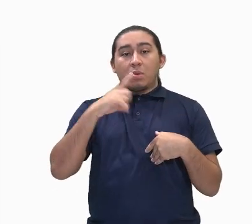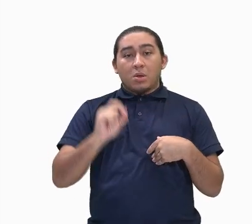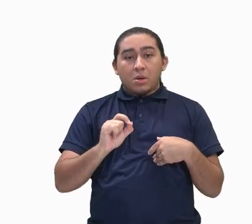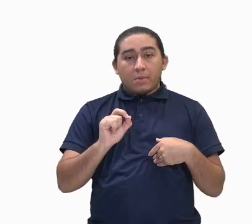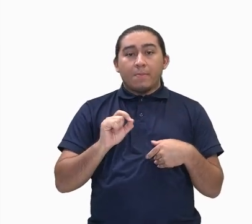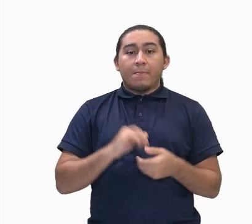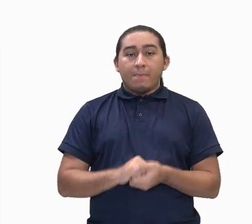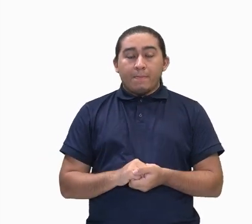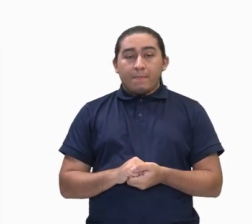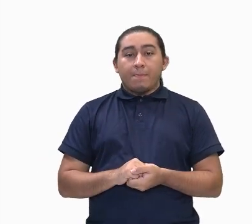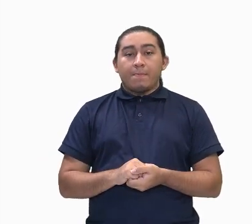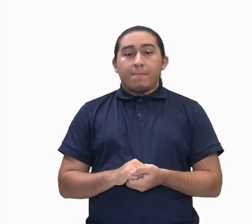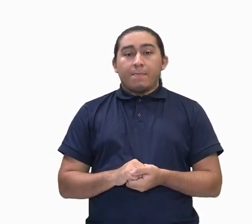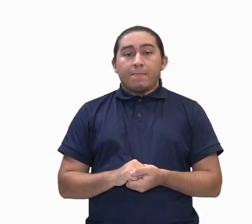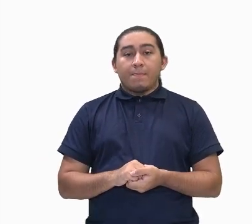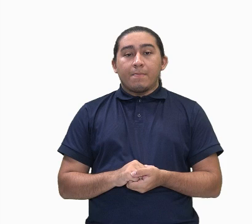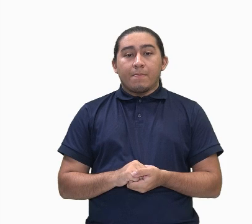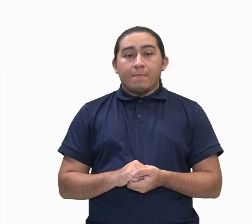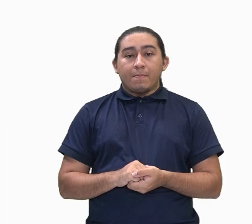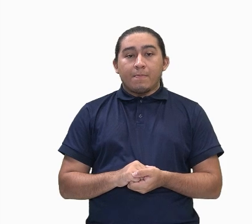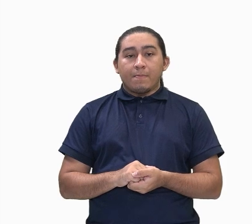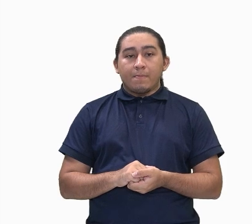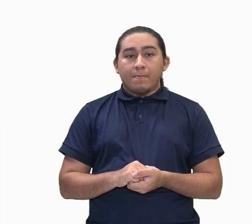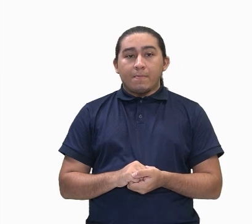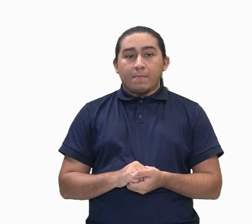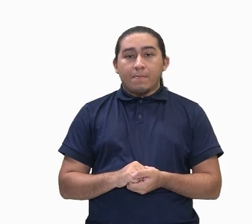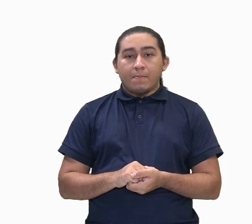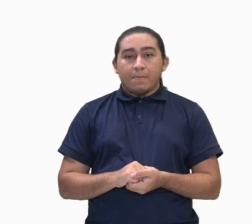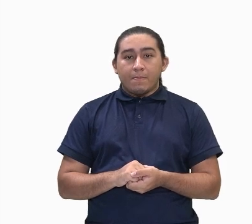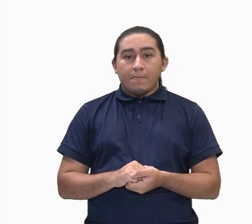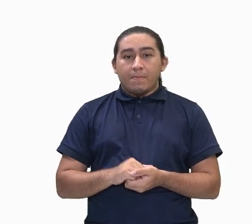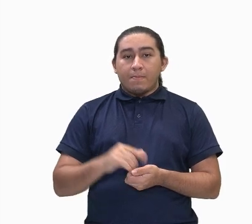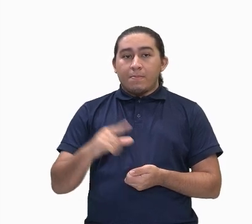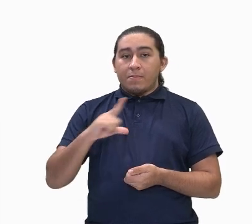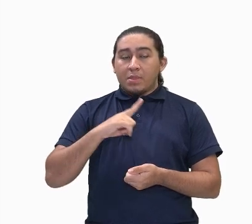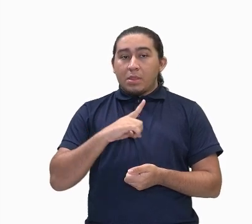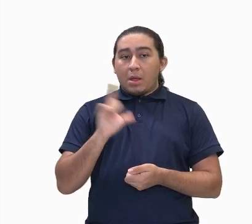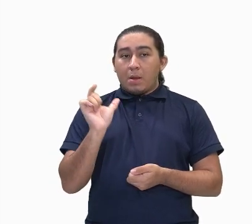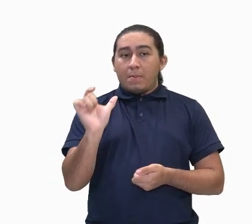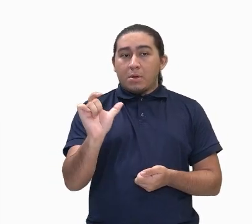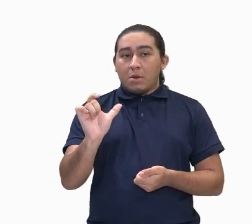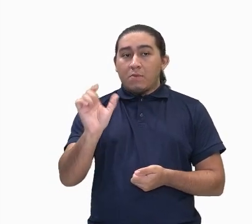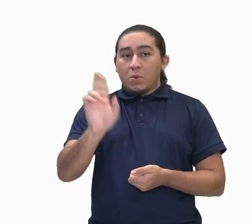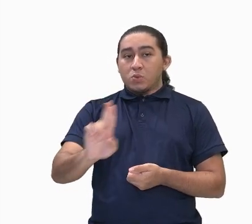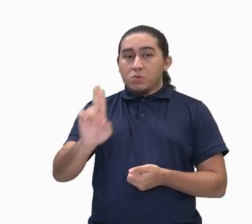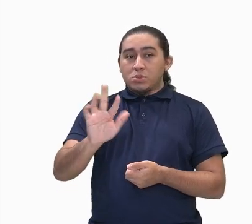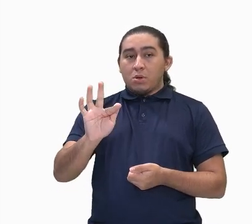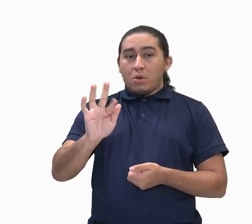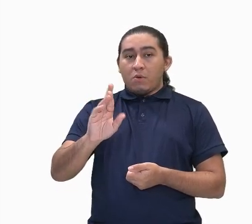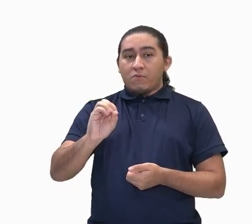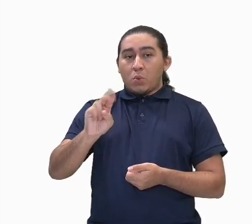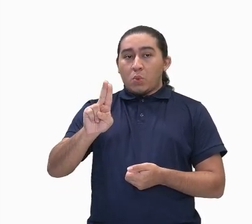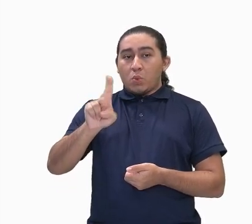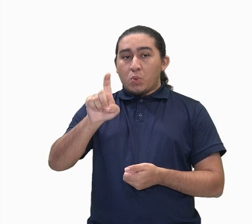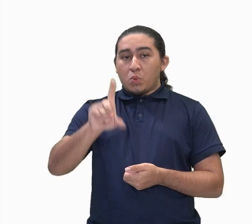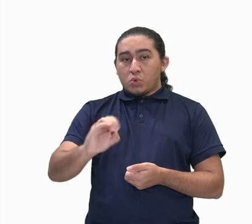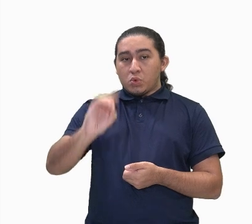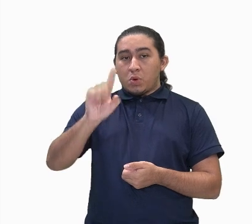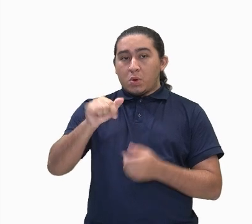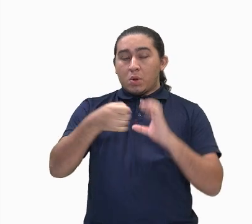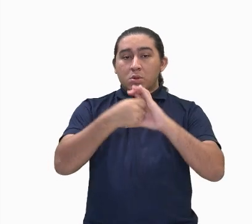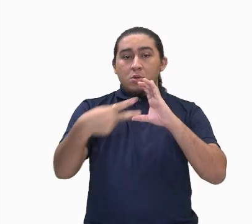em tecido conjuntivo frouxo. Olha só aí na próxima imagem. O tecido conjuntivo frouxo, ele caracteriza-se